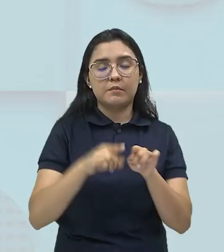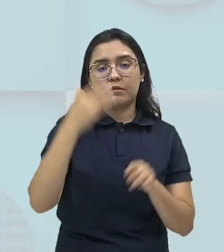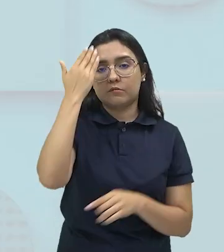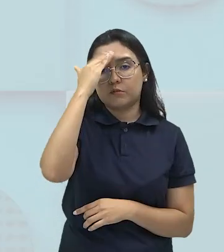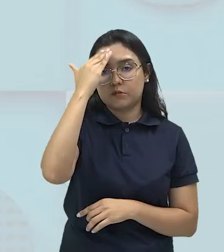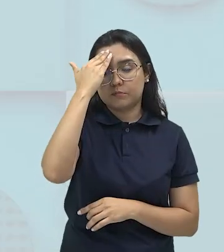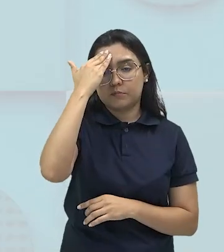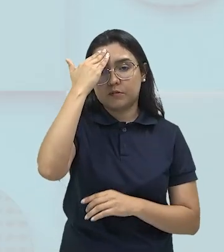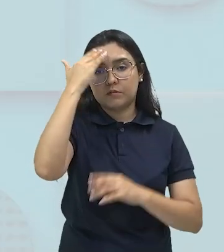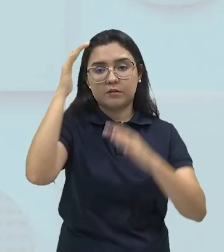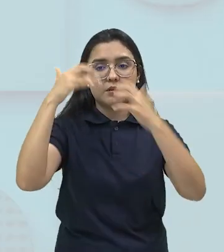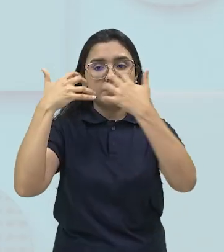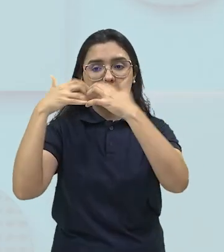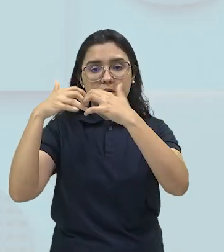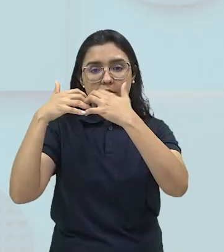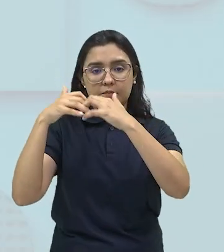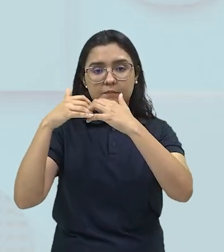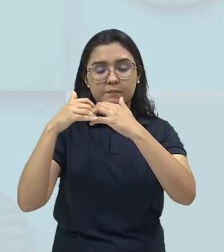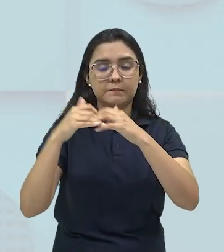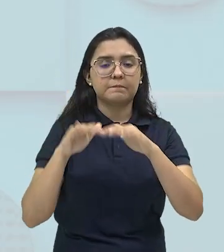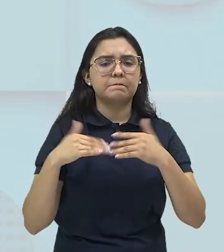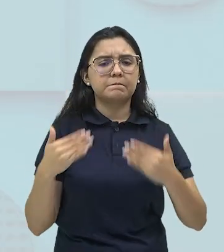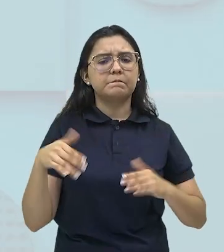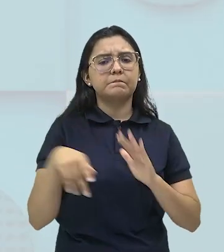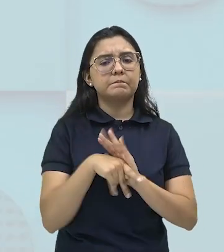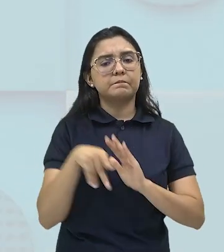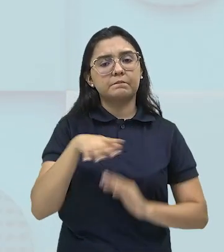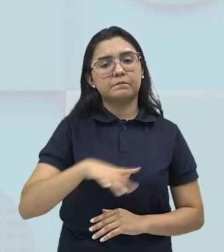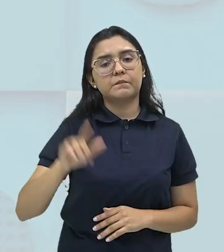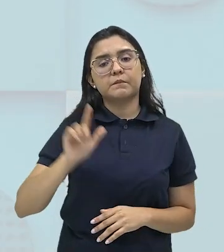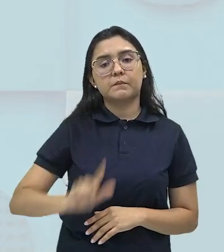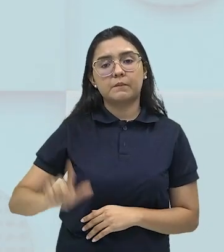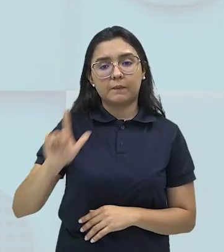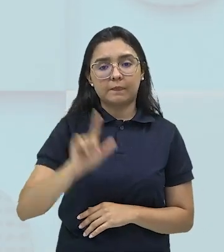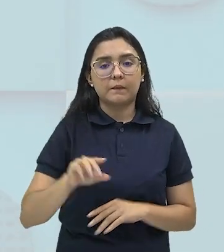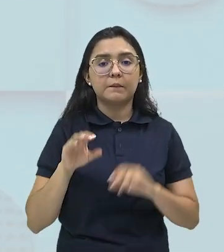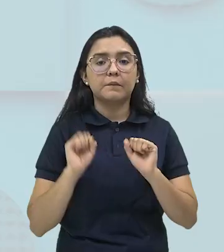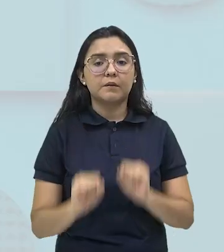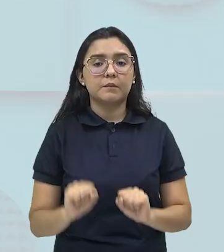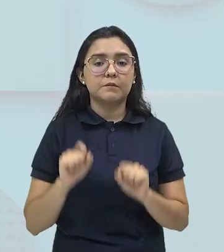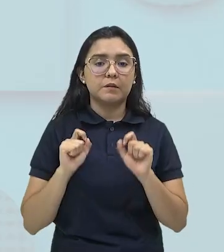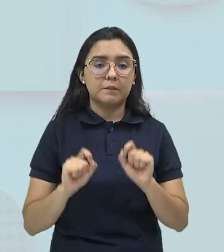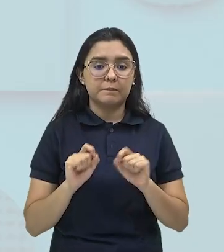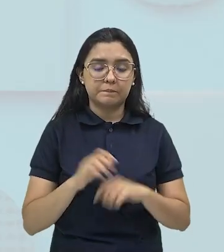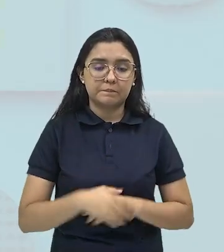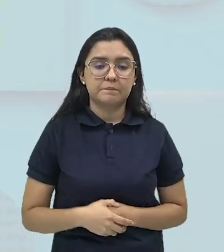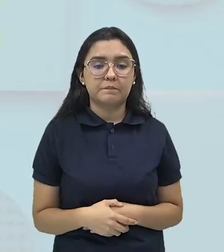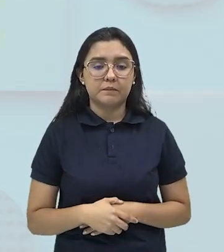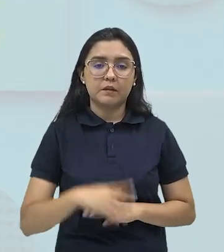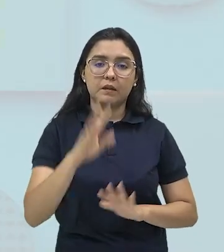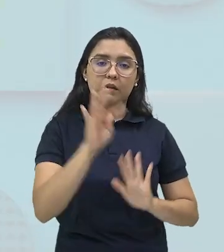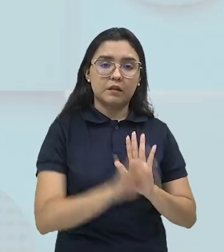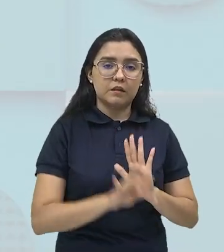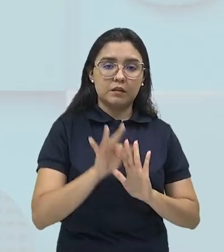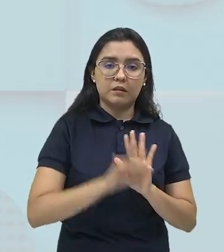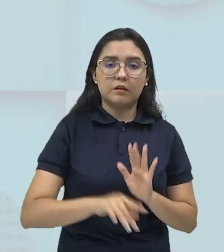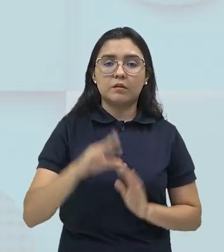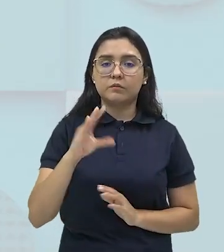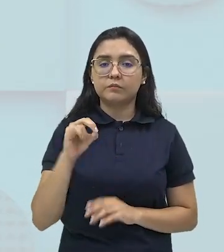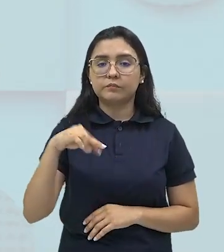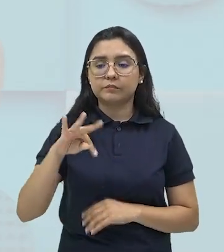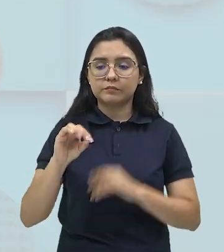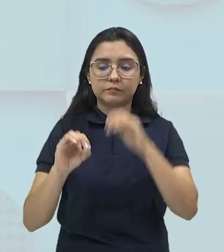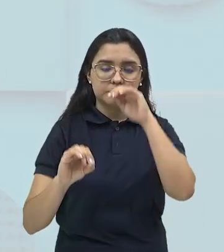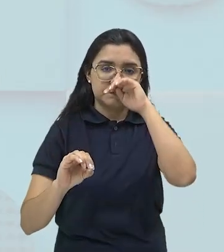mente humana. Em termos literários, né, nós podemos dizer que esse texto ele é um conto, né?